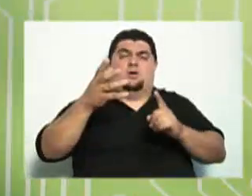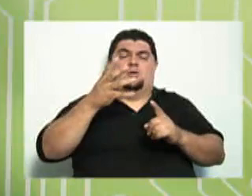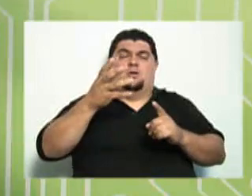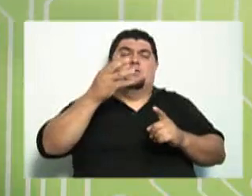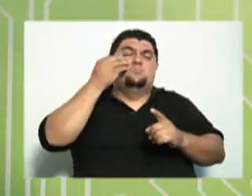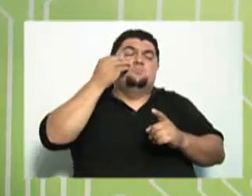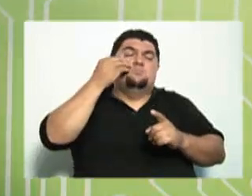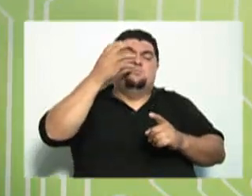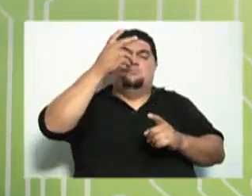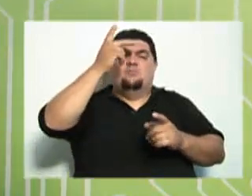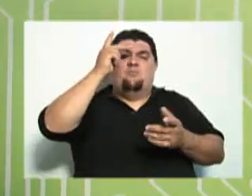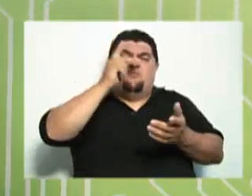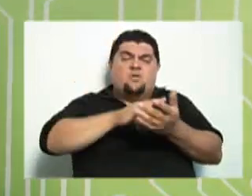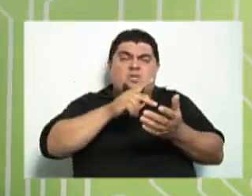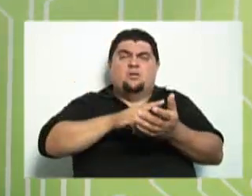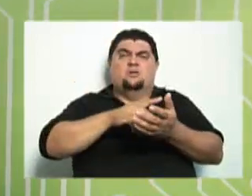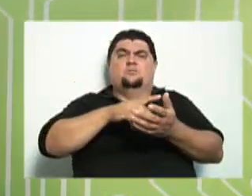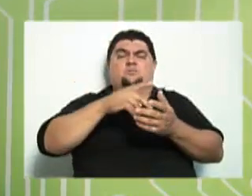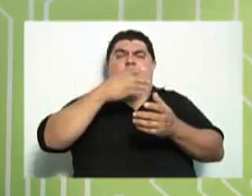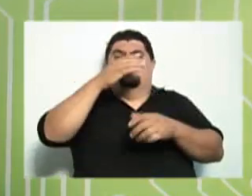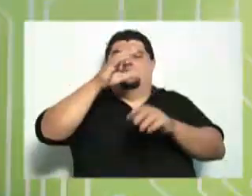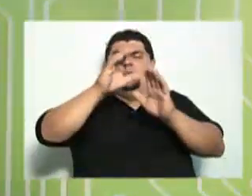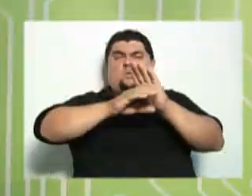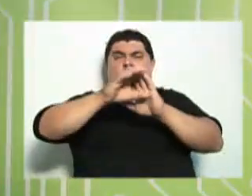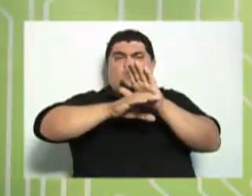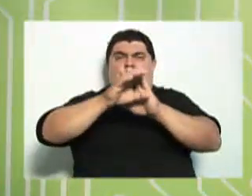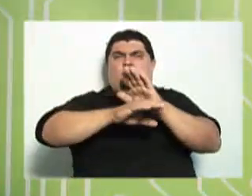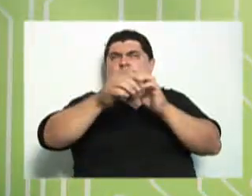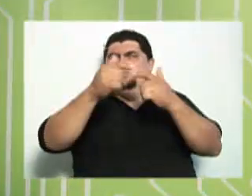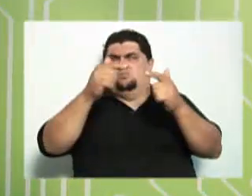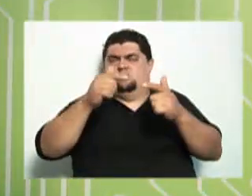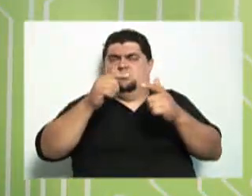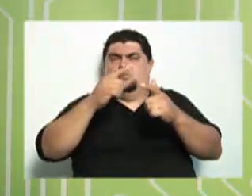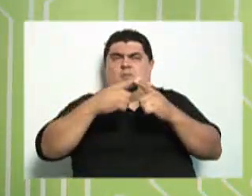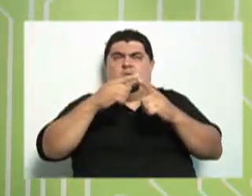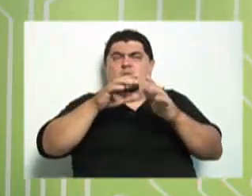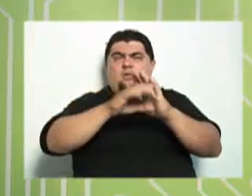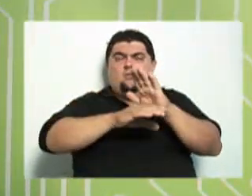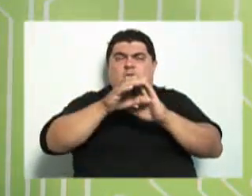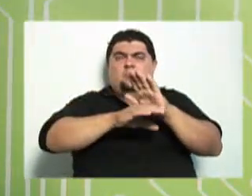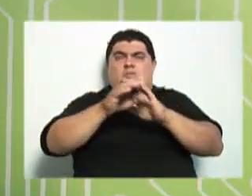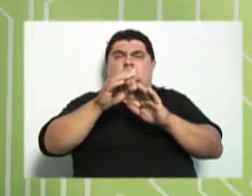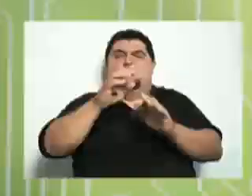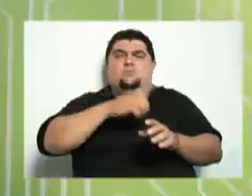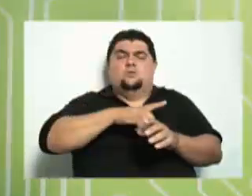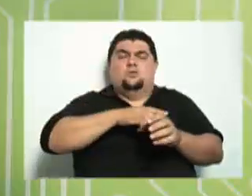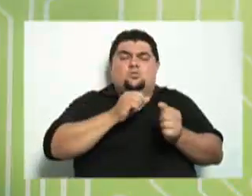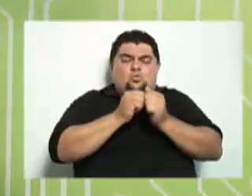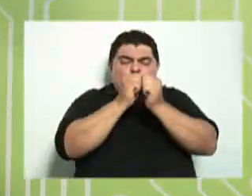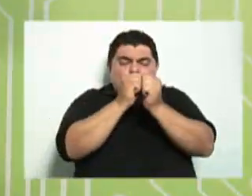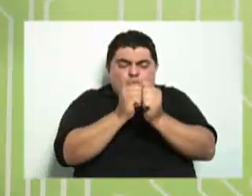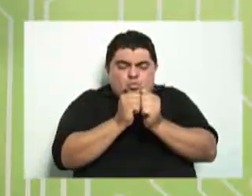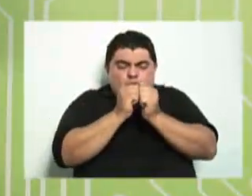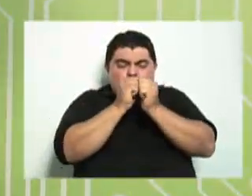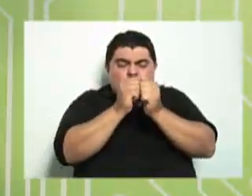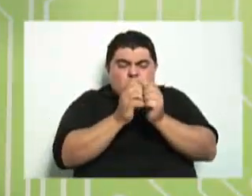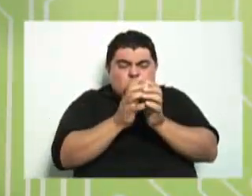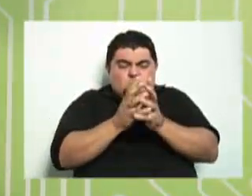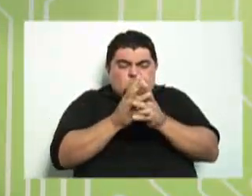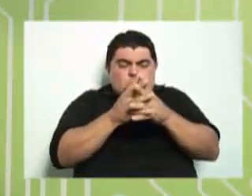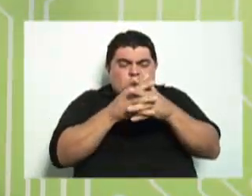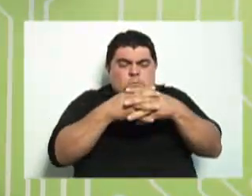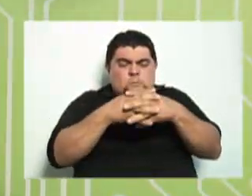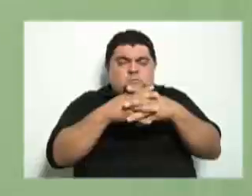a vocês, não são conceitos que andam desatados. Crescimento e desenvolvimento andam juntos, entrelaçados. A gente vê